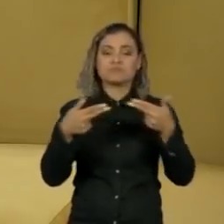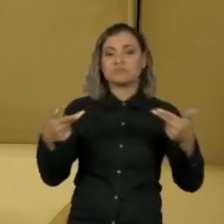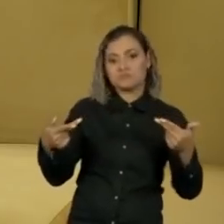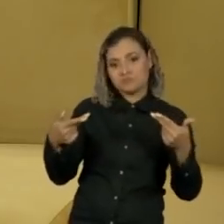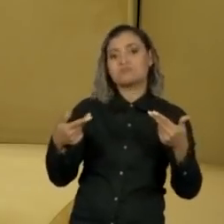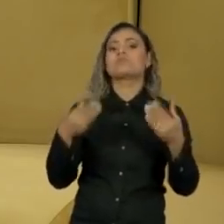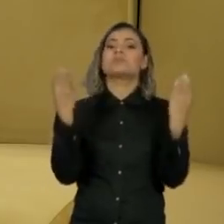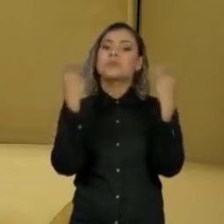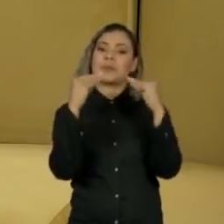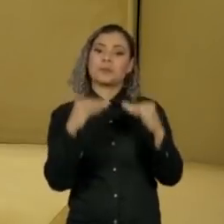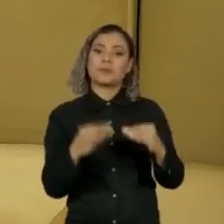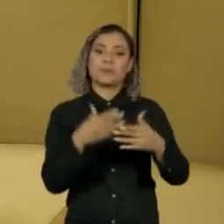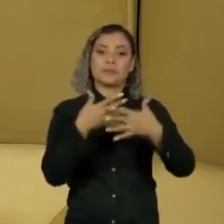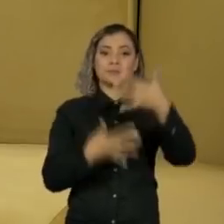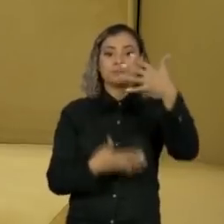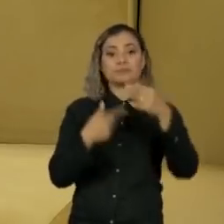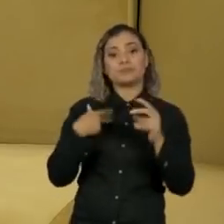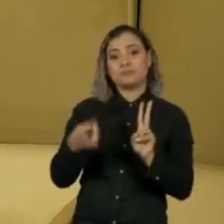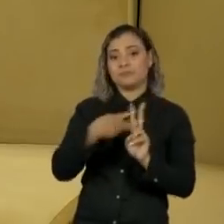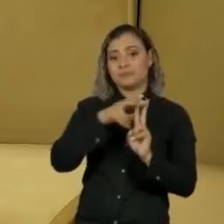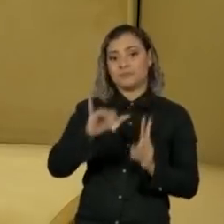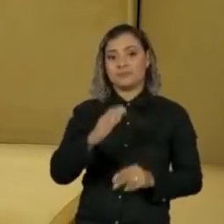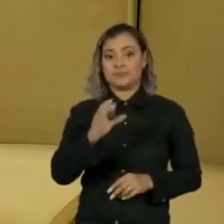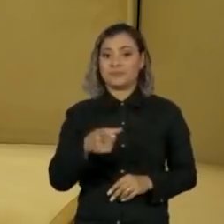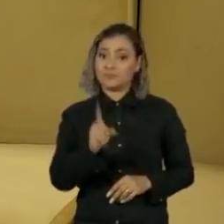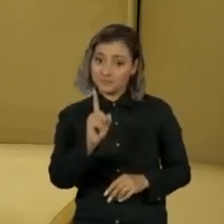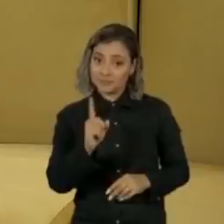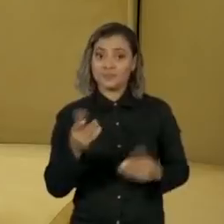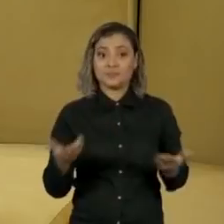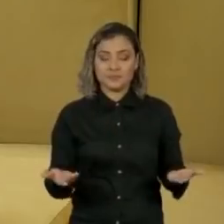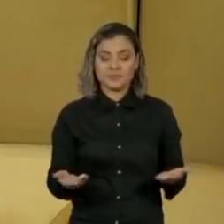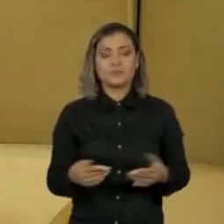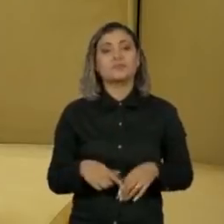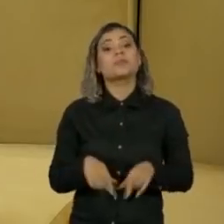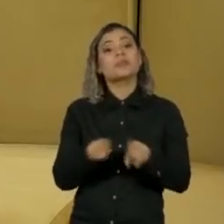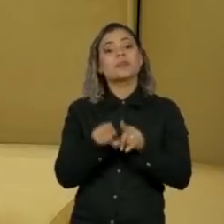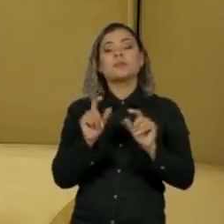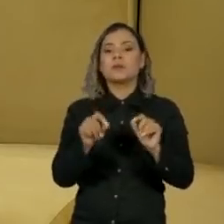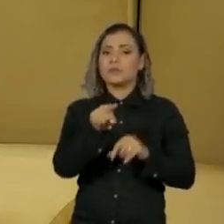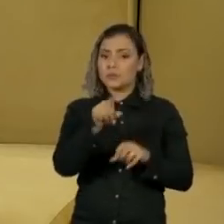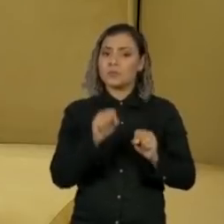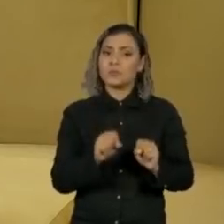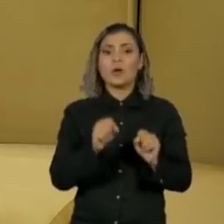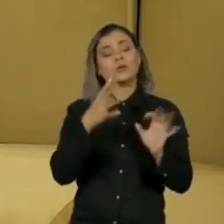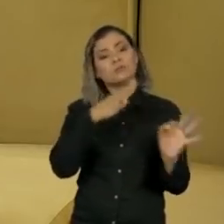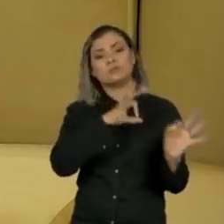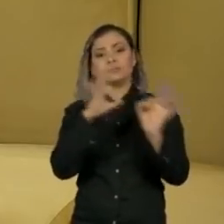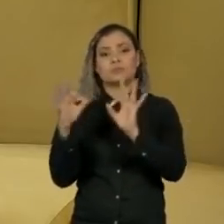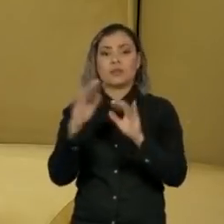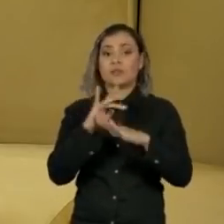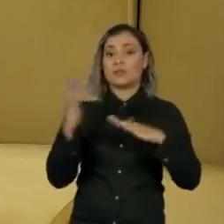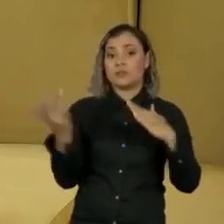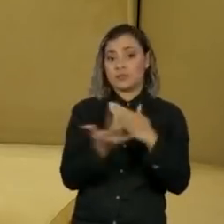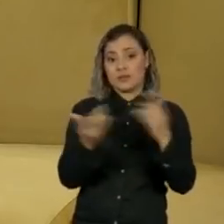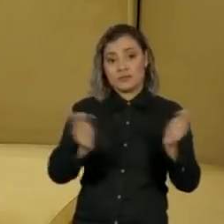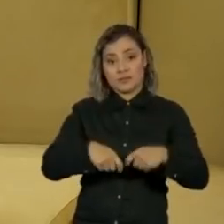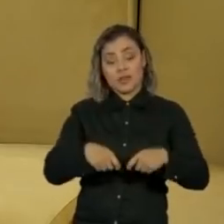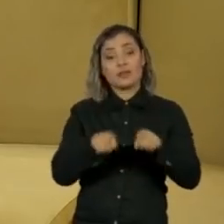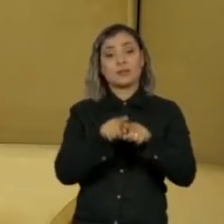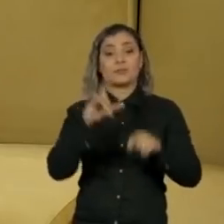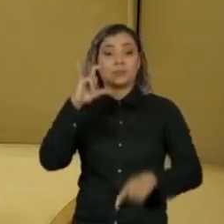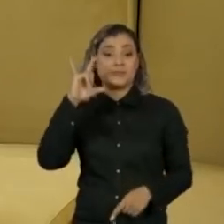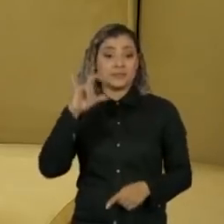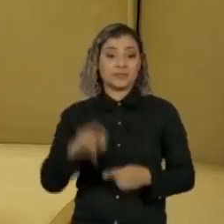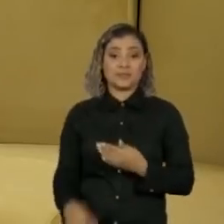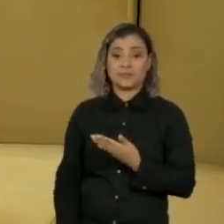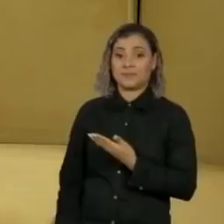seus comentários, é só usar a hashtag JC1. E além disso, você pode nos acompanhar pelas redes sociais. O nosso